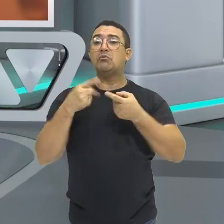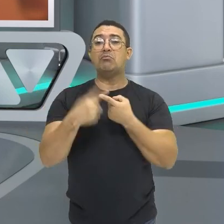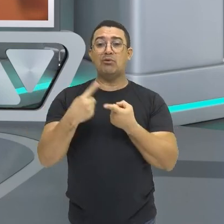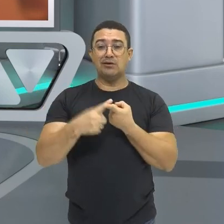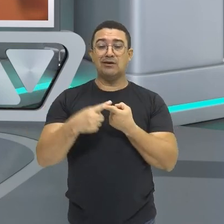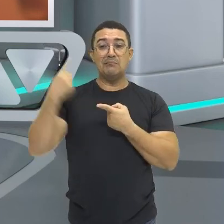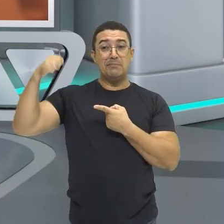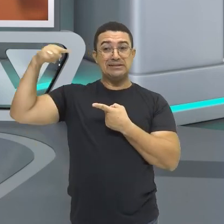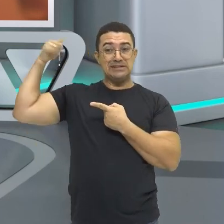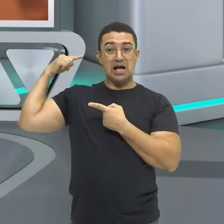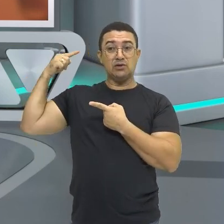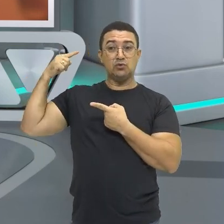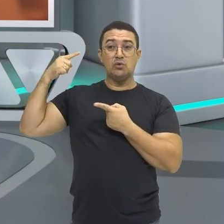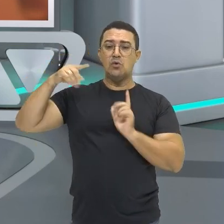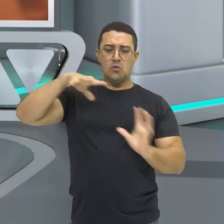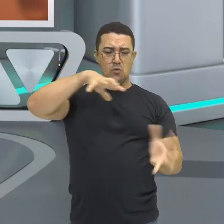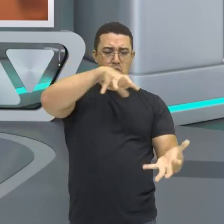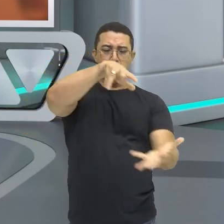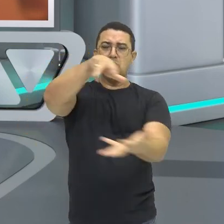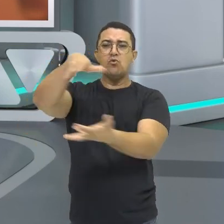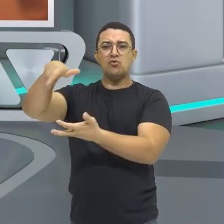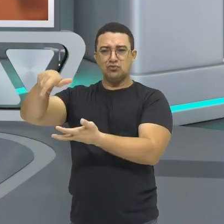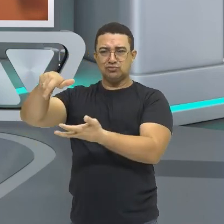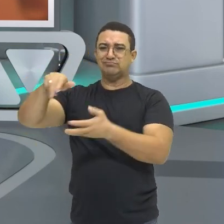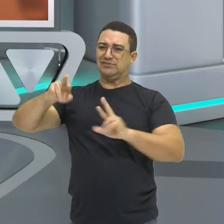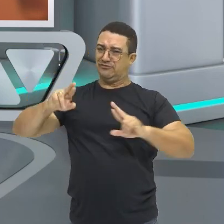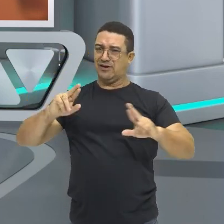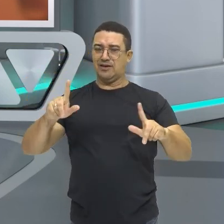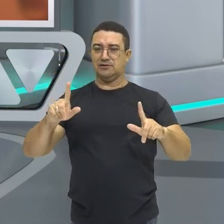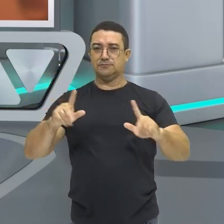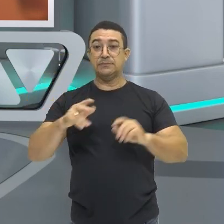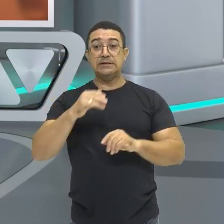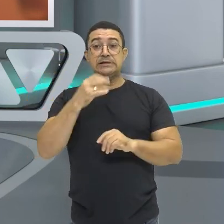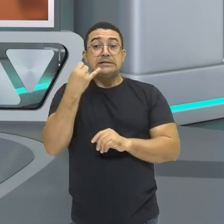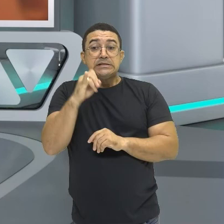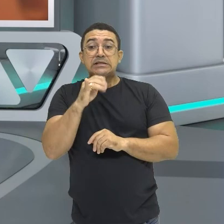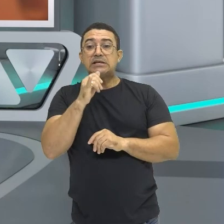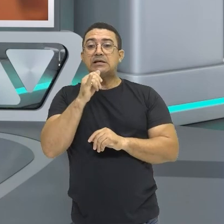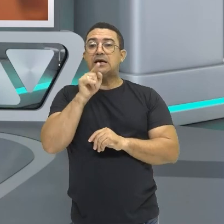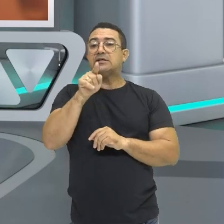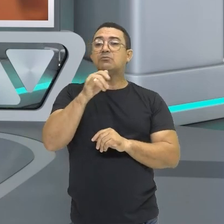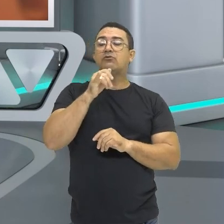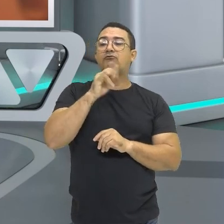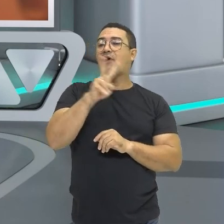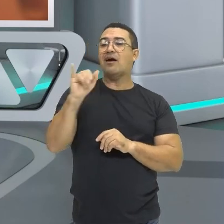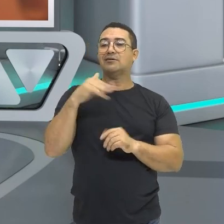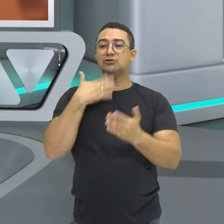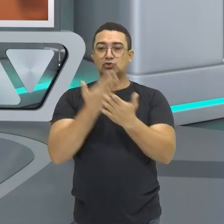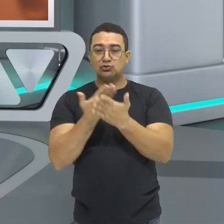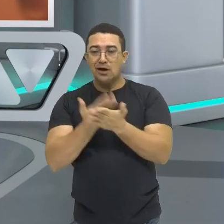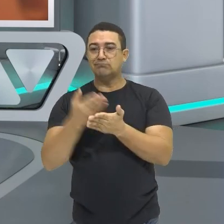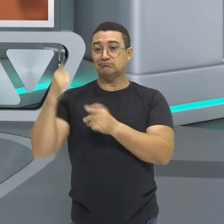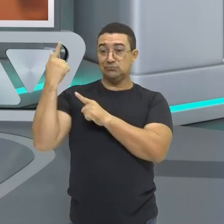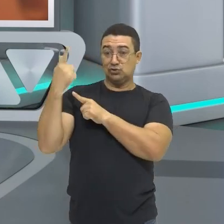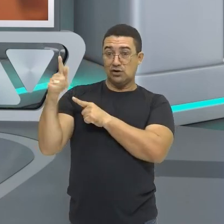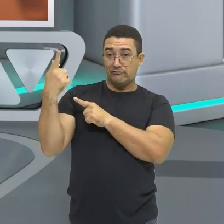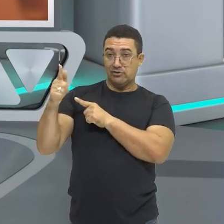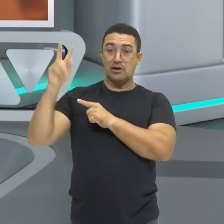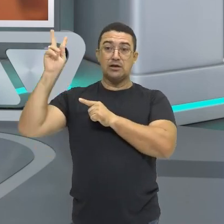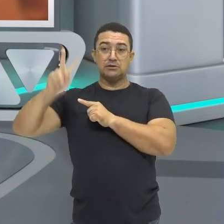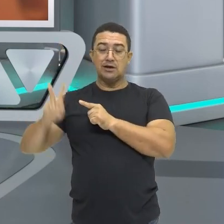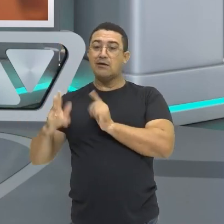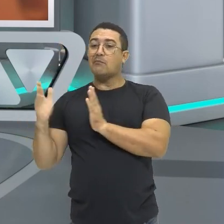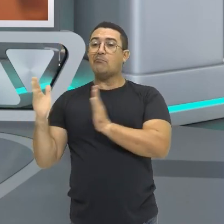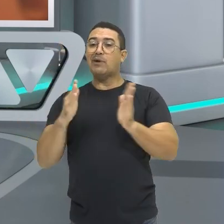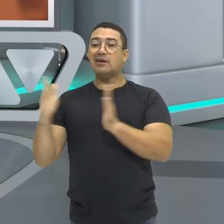mundo estava passando. Se vocês vão estudar, né, em geografia e história, esse momento